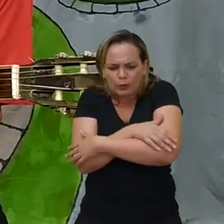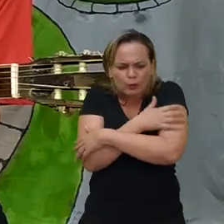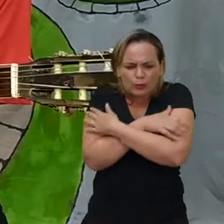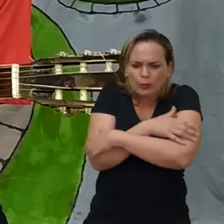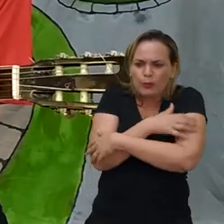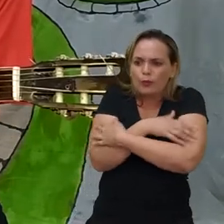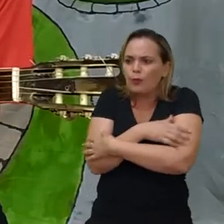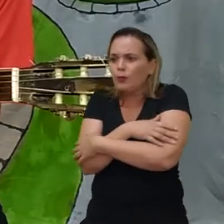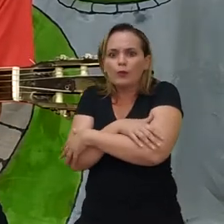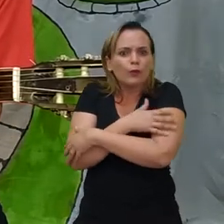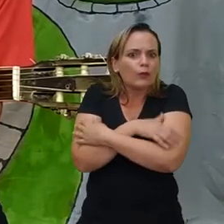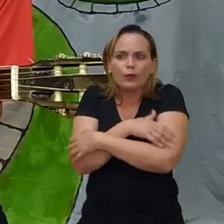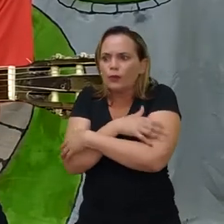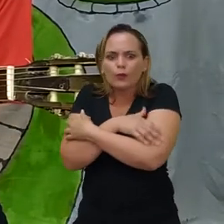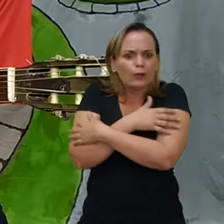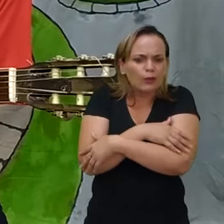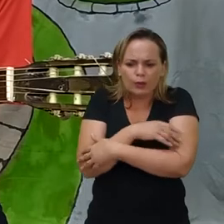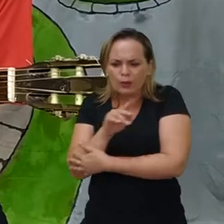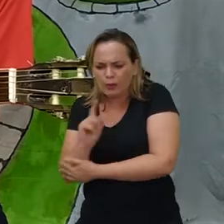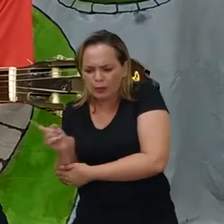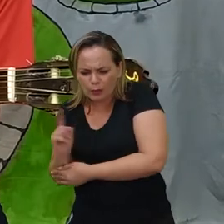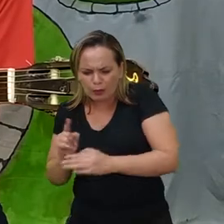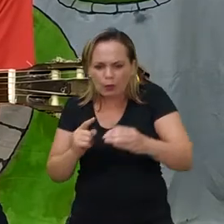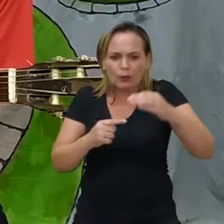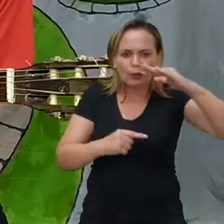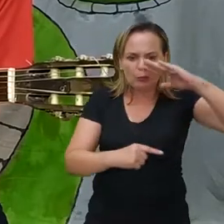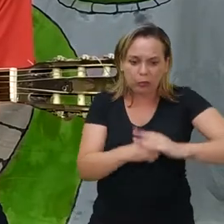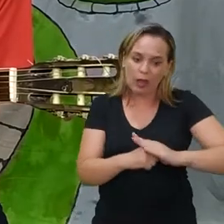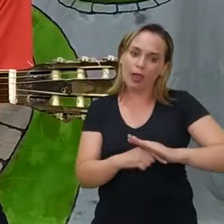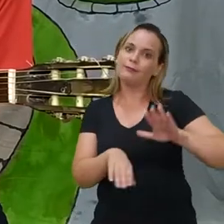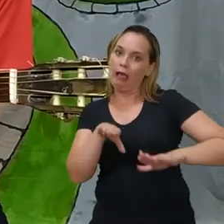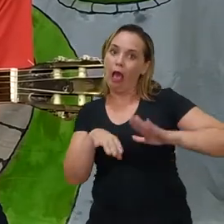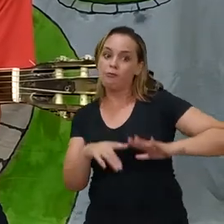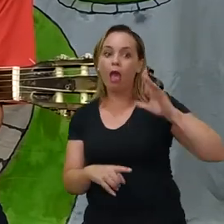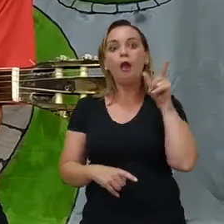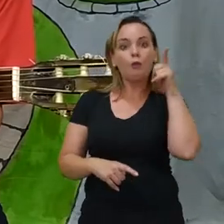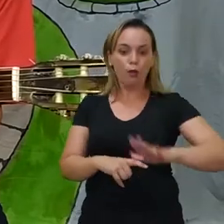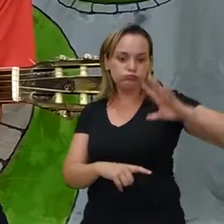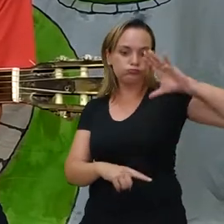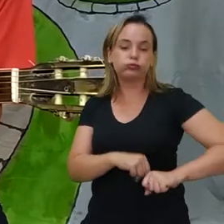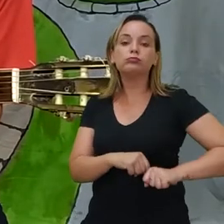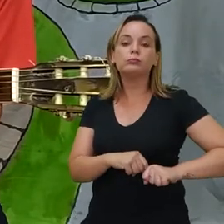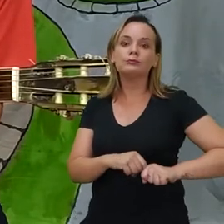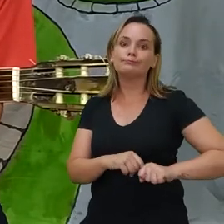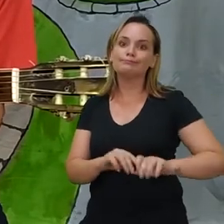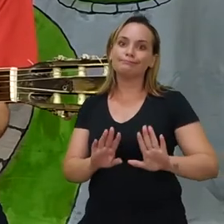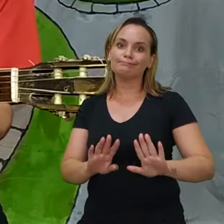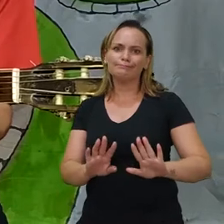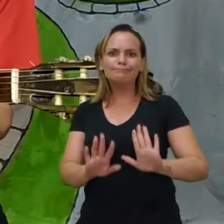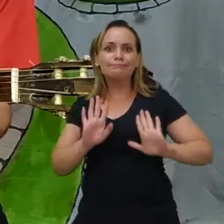o que tinha acontecido com a sua ratoeira. Quem sabe ela tinha pego um ratinho. Mas para